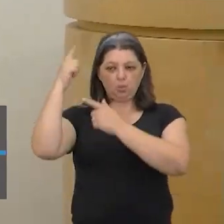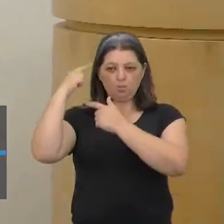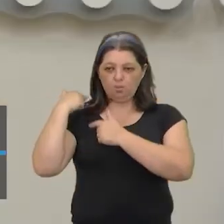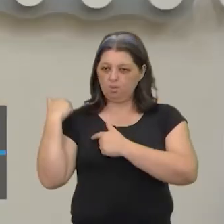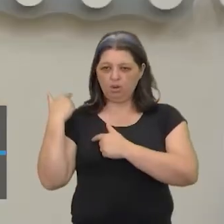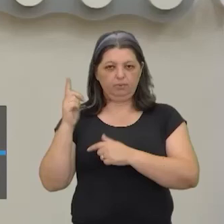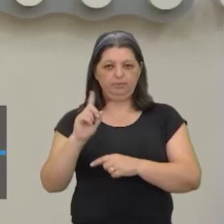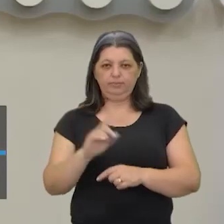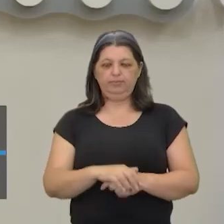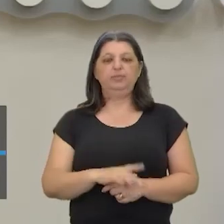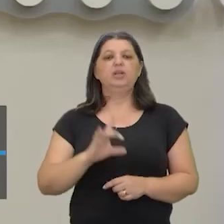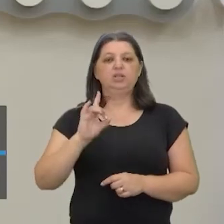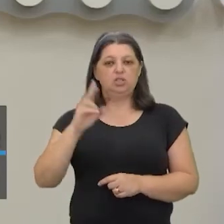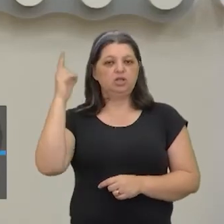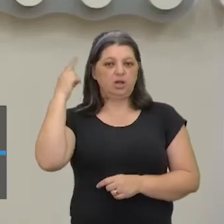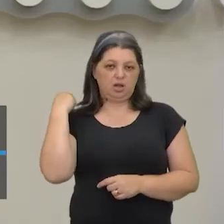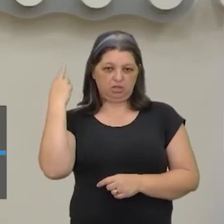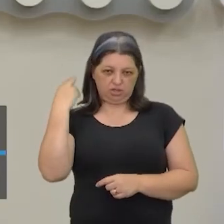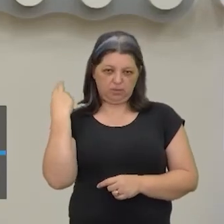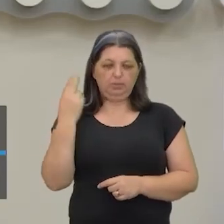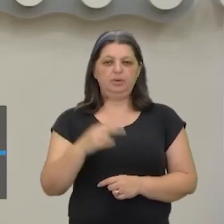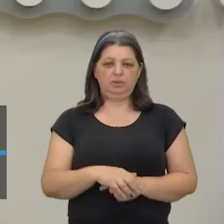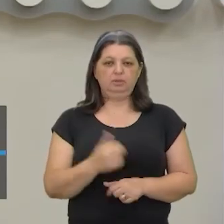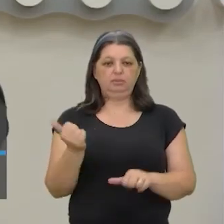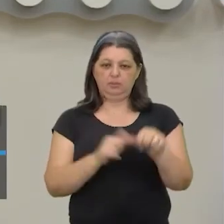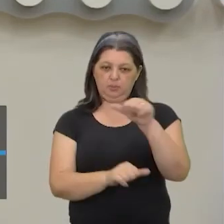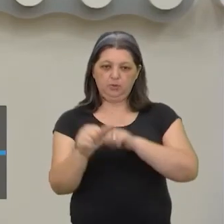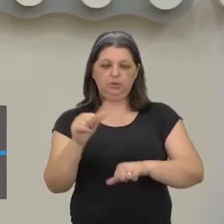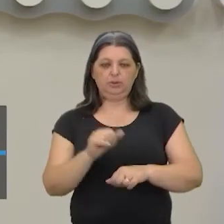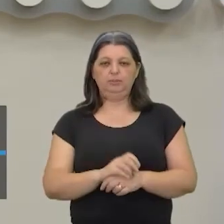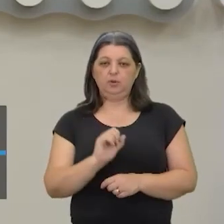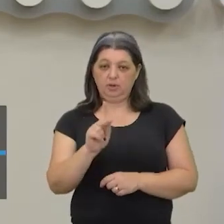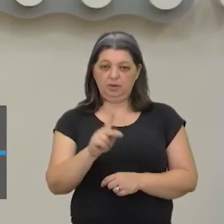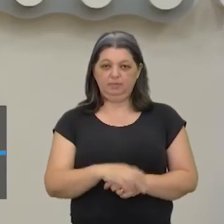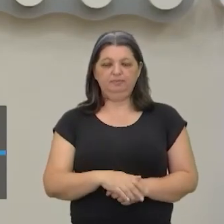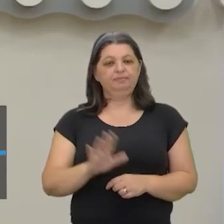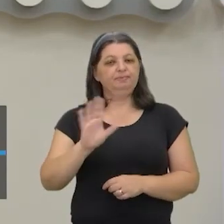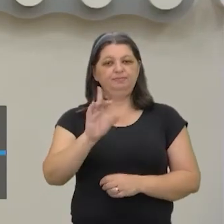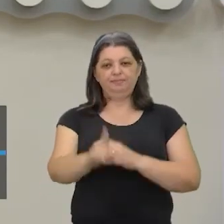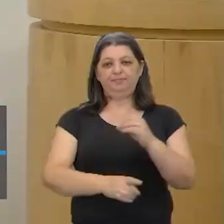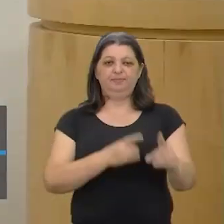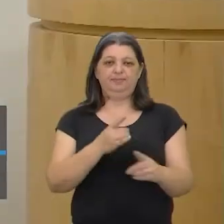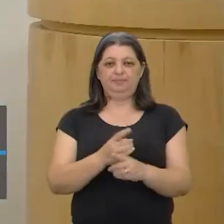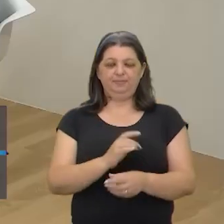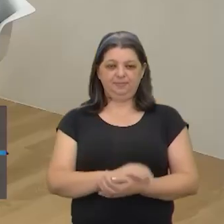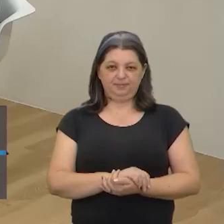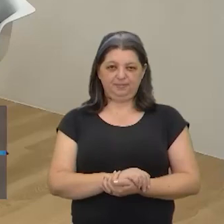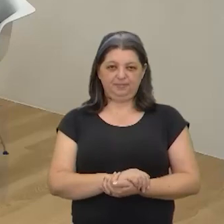não. É só a chapinha, gente, Só a chapinha. faz a transferência. Certo? Até a próxima aula, então.